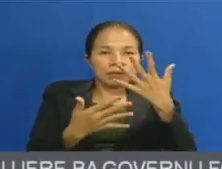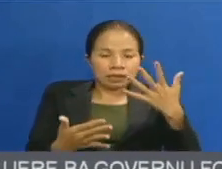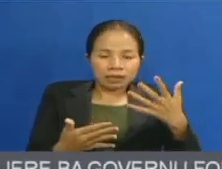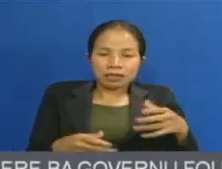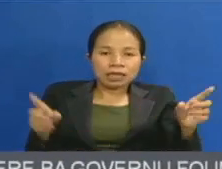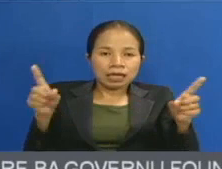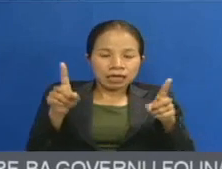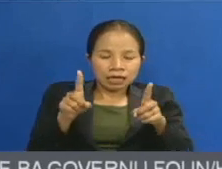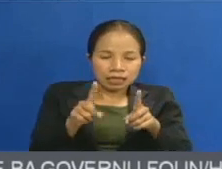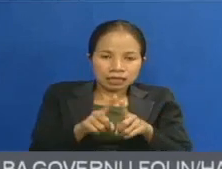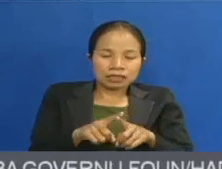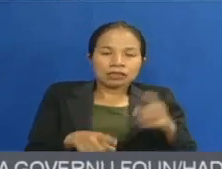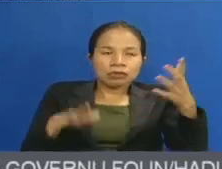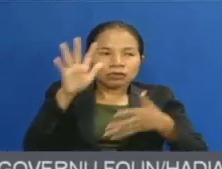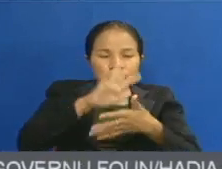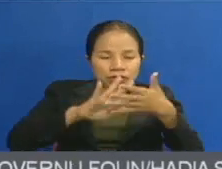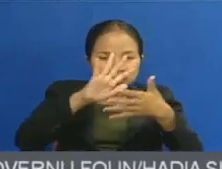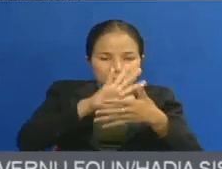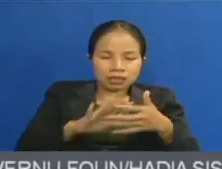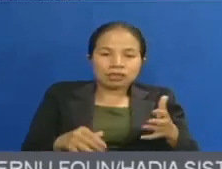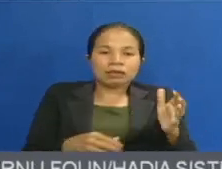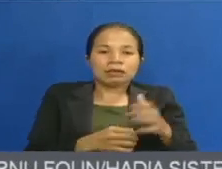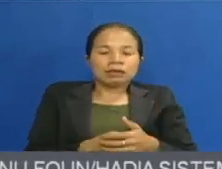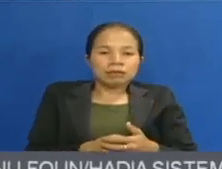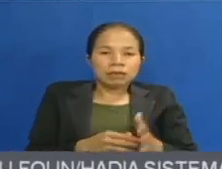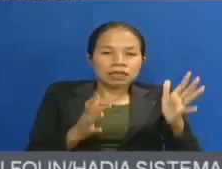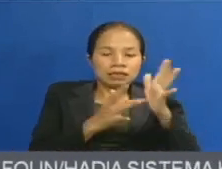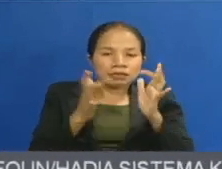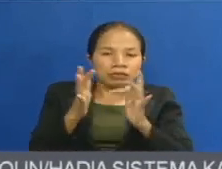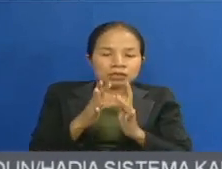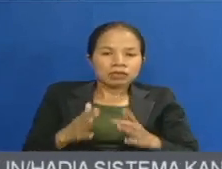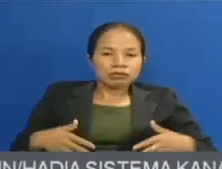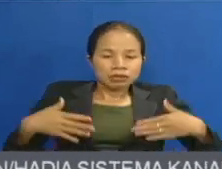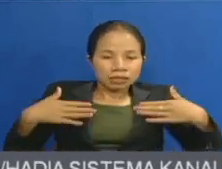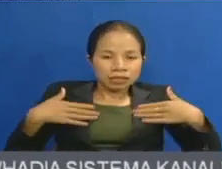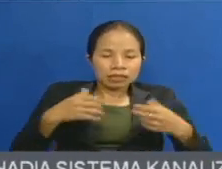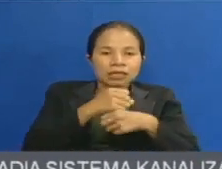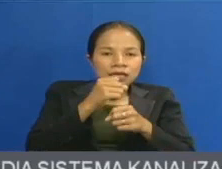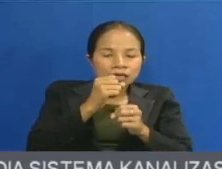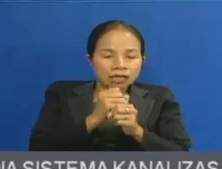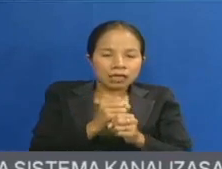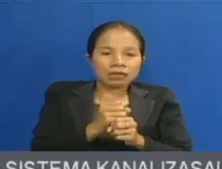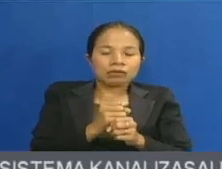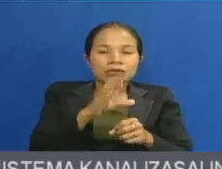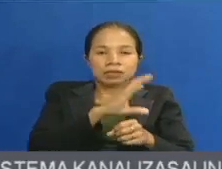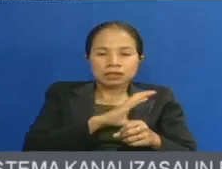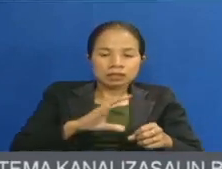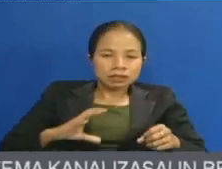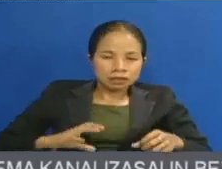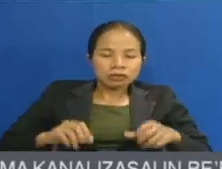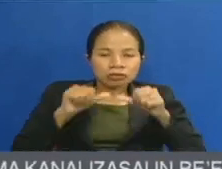caso, o direito celebra o corpo de Cristo e está a memória que Cristo continua a